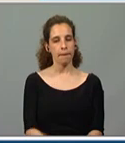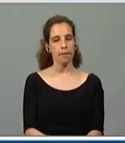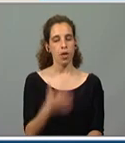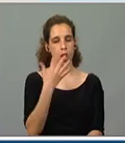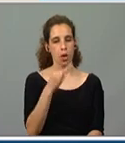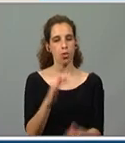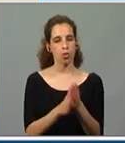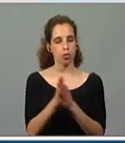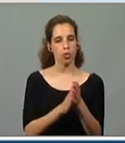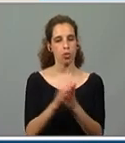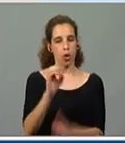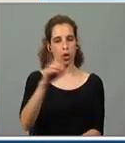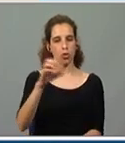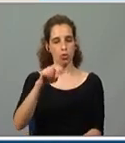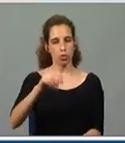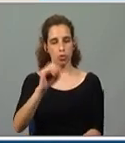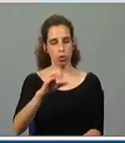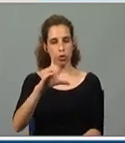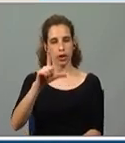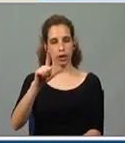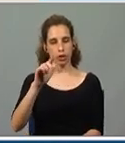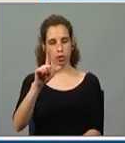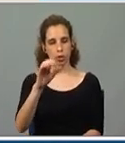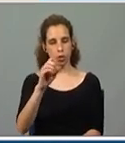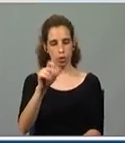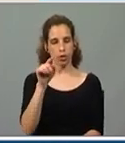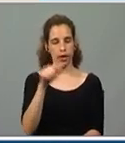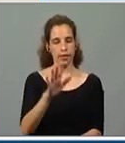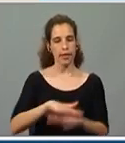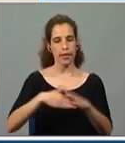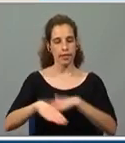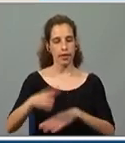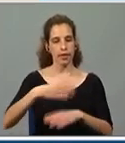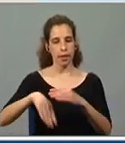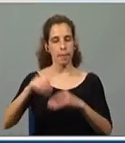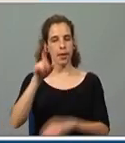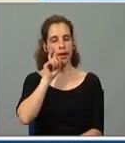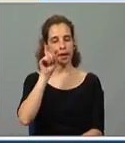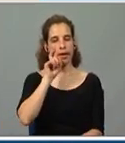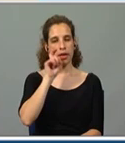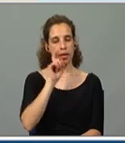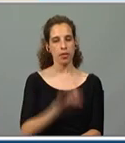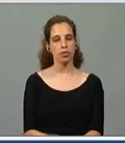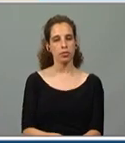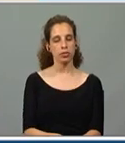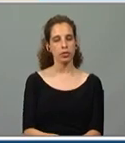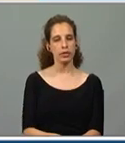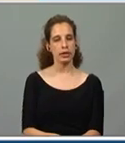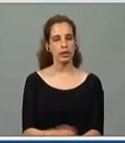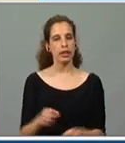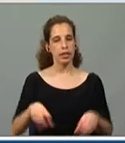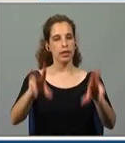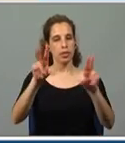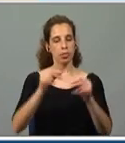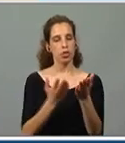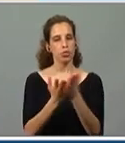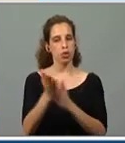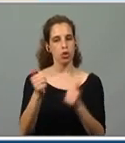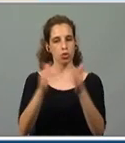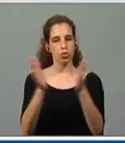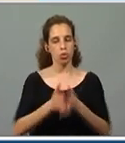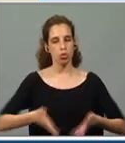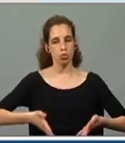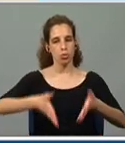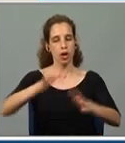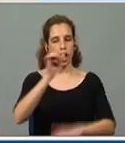geralmente utilizados ozono e cloro. A adição de cloro é feita para garantir um efeito residual de desinfecção ao longo de todo o percurso